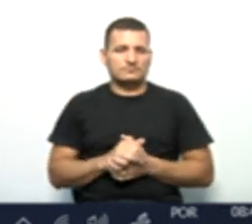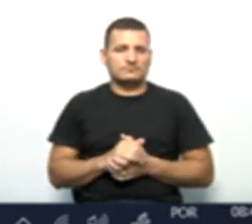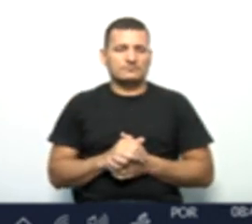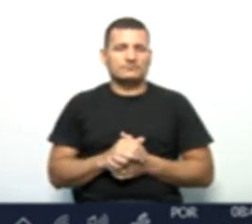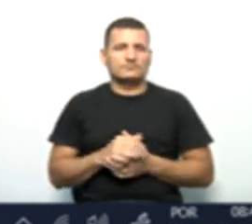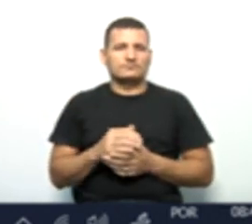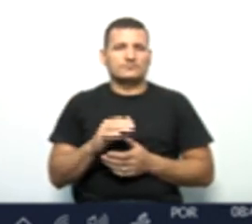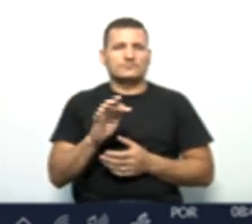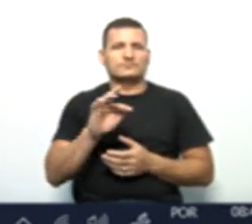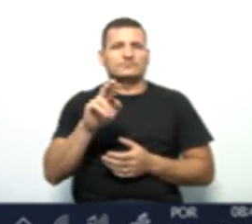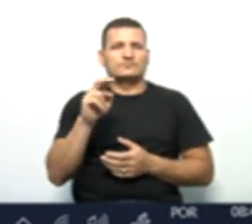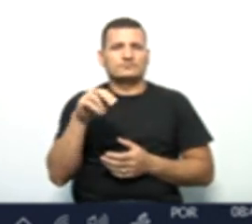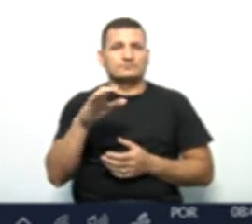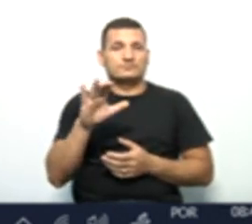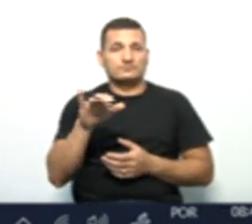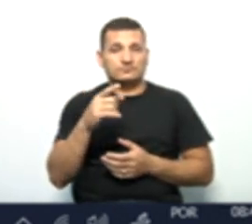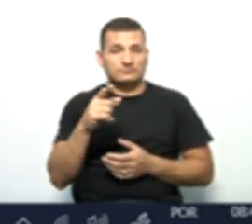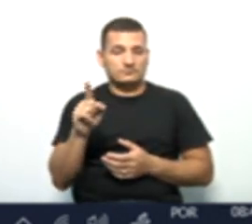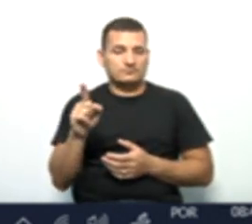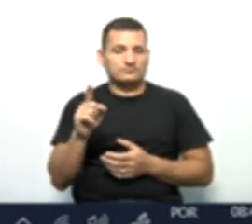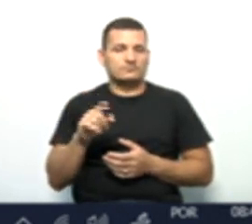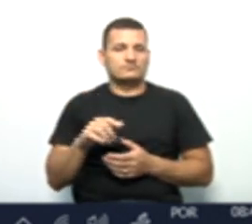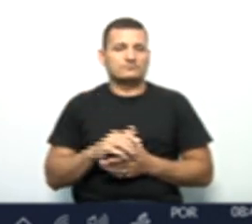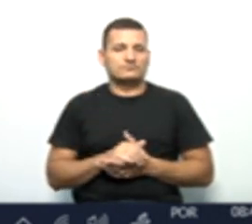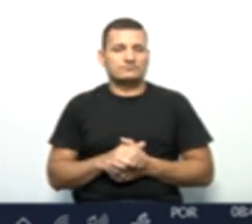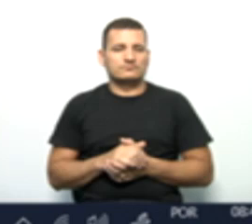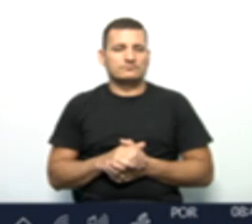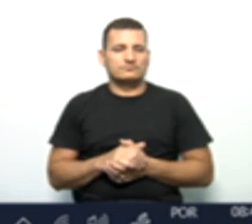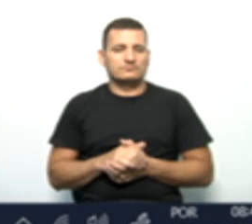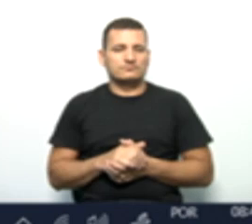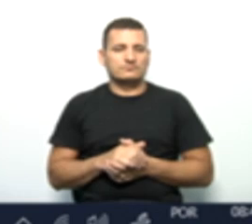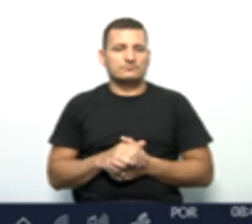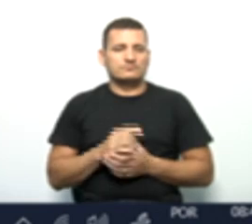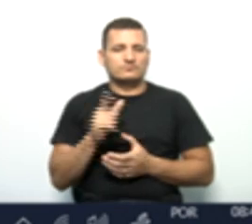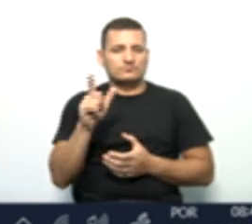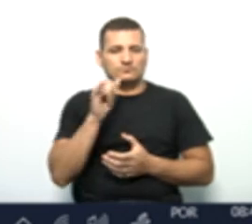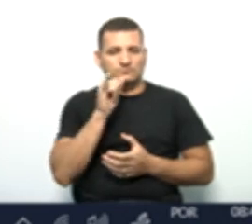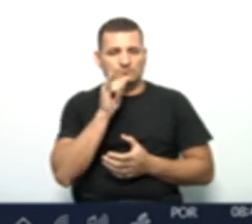vendo? Temos outro exemplo de